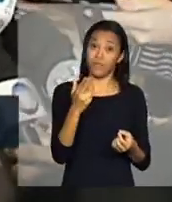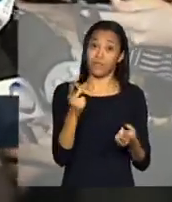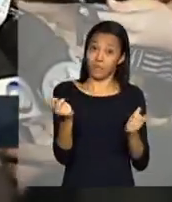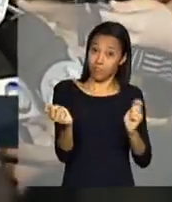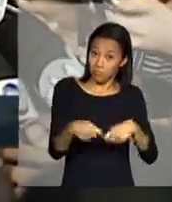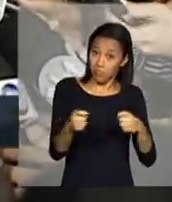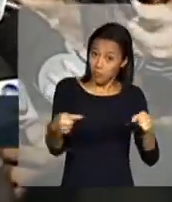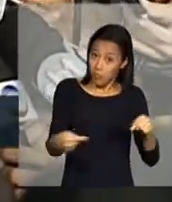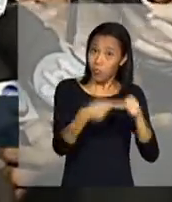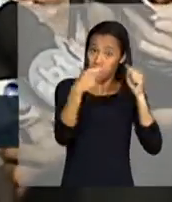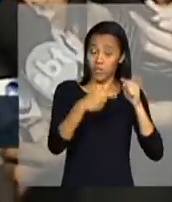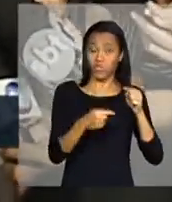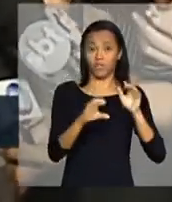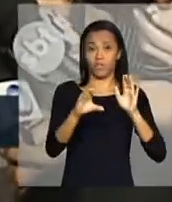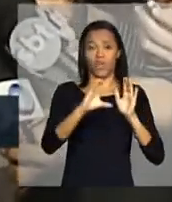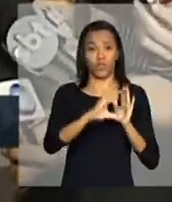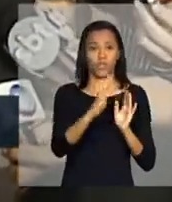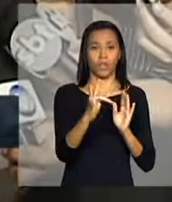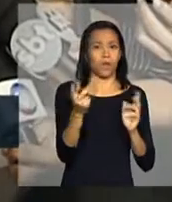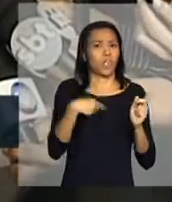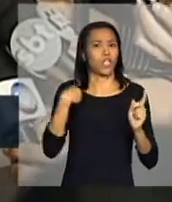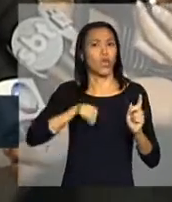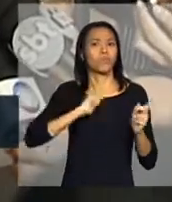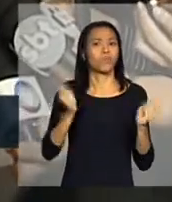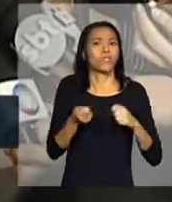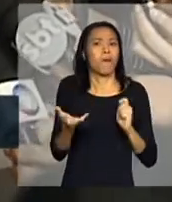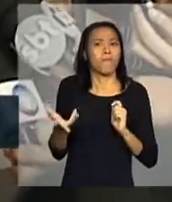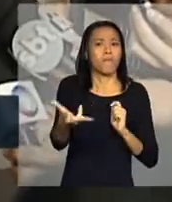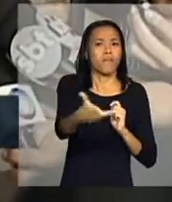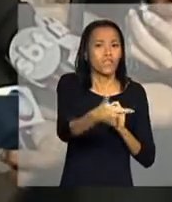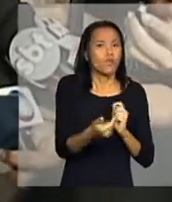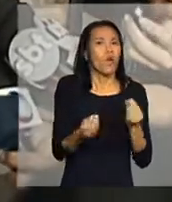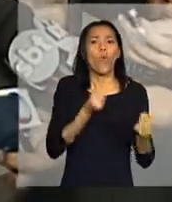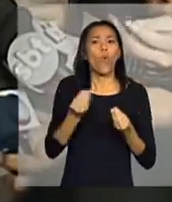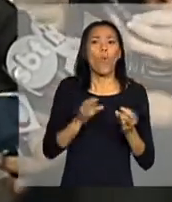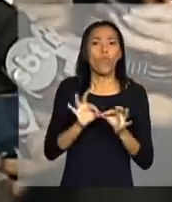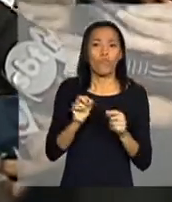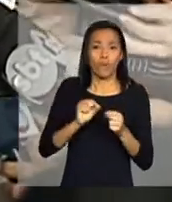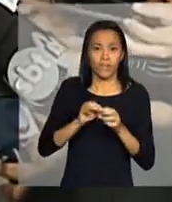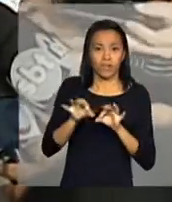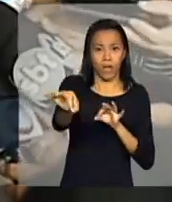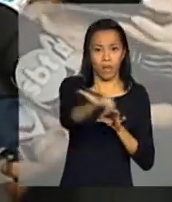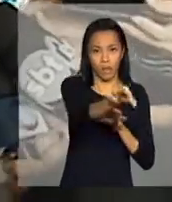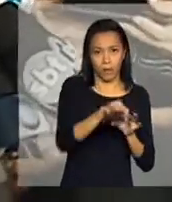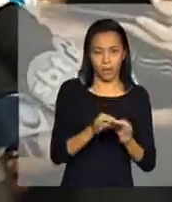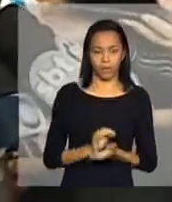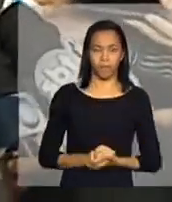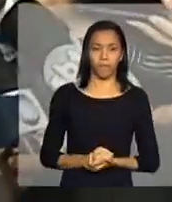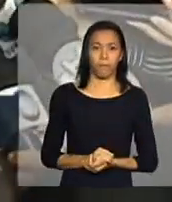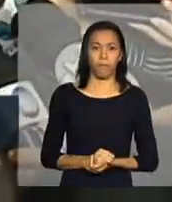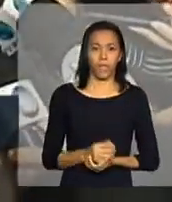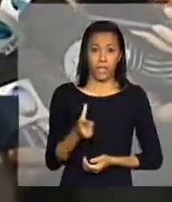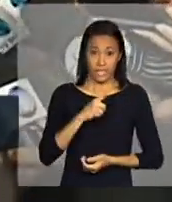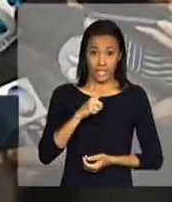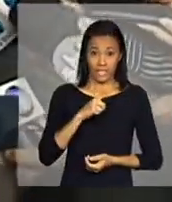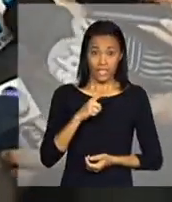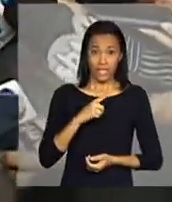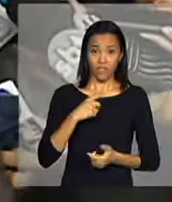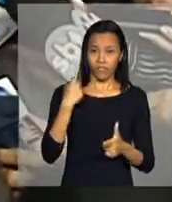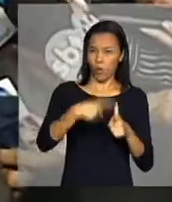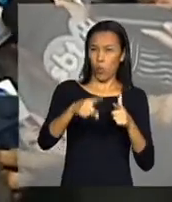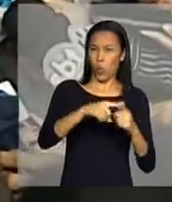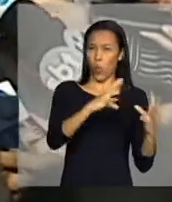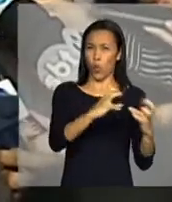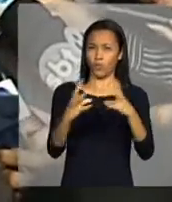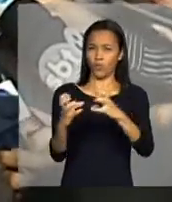compatíveis à Constituição do que essa, para que nós possamos aperfeiçoar o processo de demarcação de terras indígenas. Ministro, houve algum conflito entre o órgão de proteção aos direitos indígenas, ser o mesmo